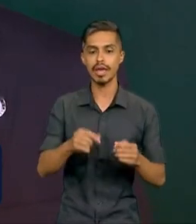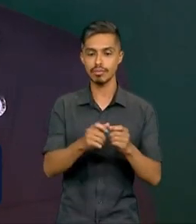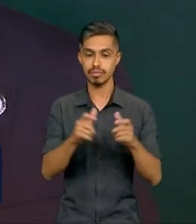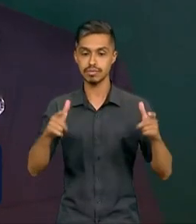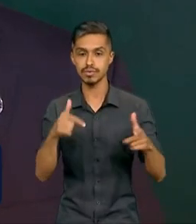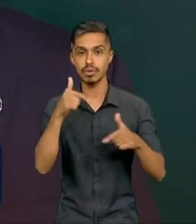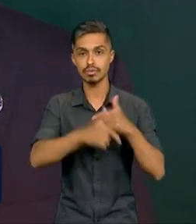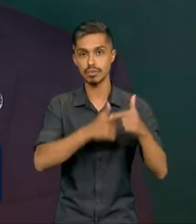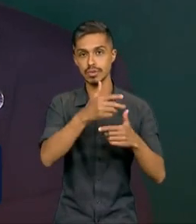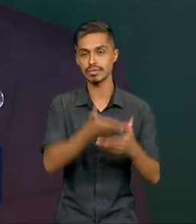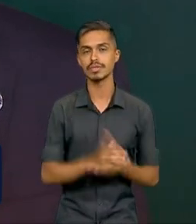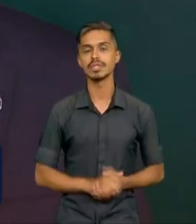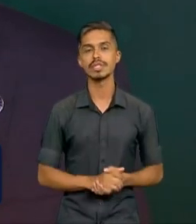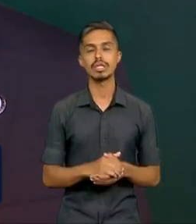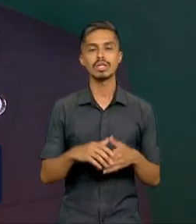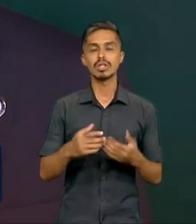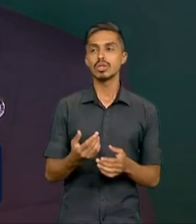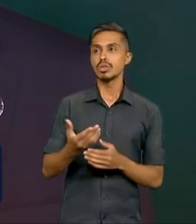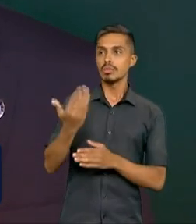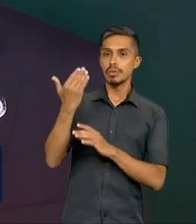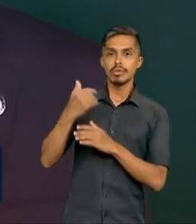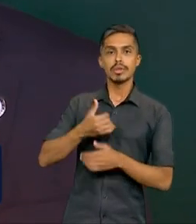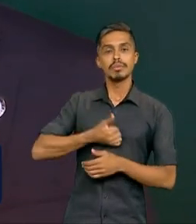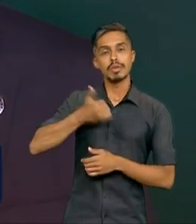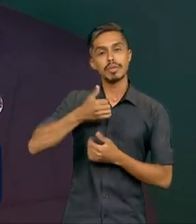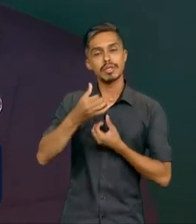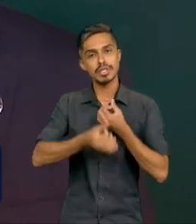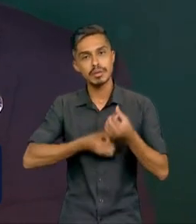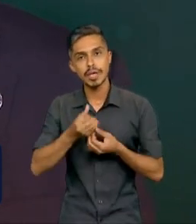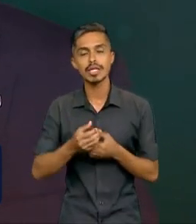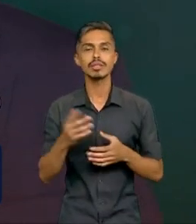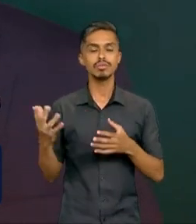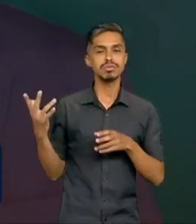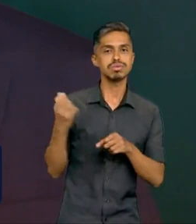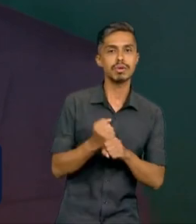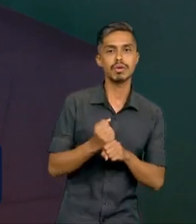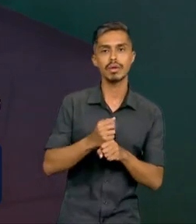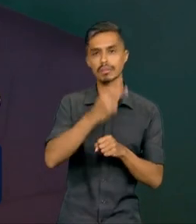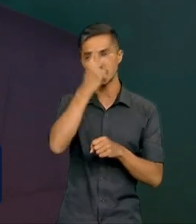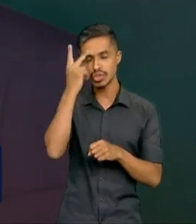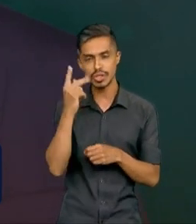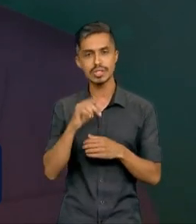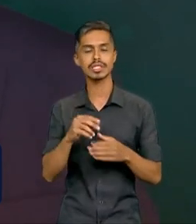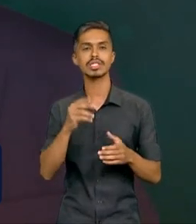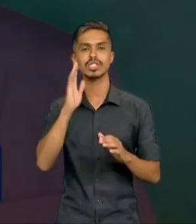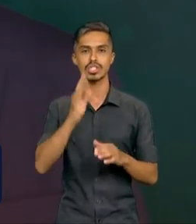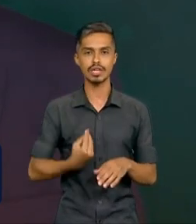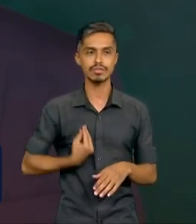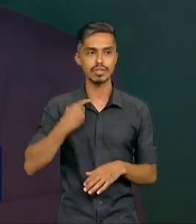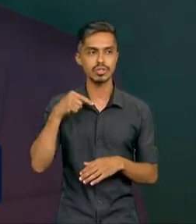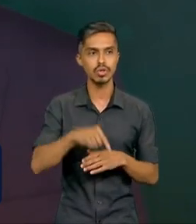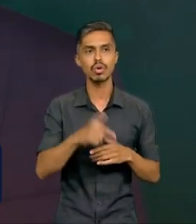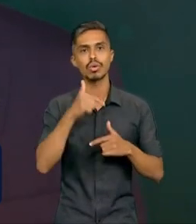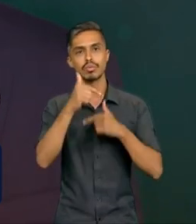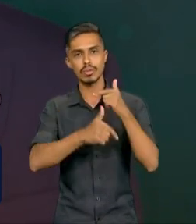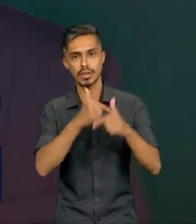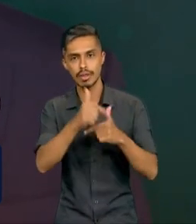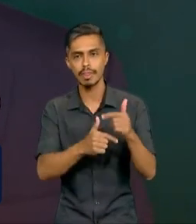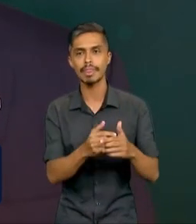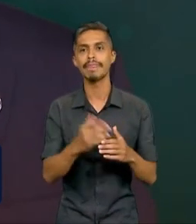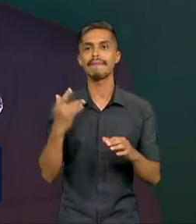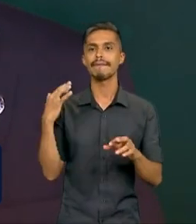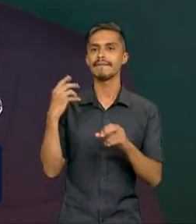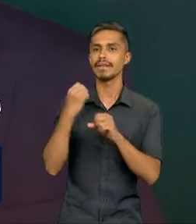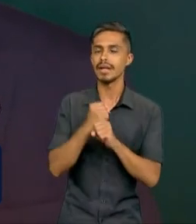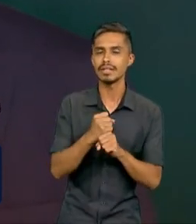semestre já foi possível recompor o quantitativo de profissionais que estavam no programa. Ao longo do tempo, ele vinha